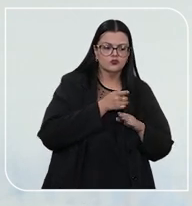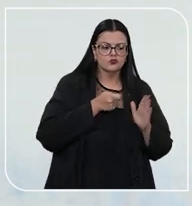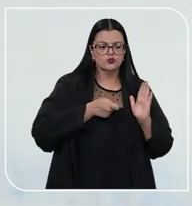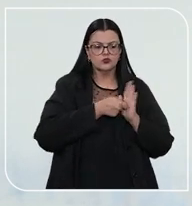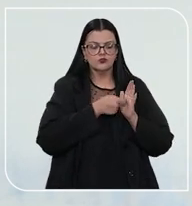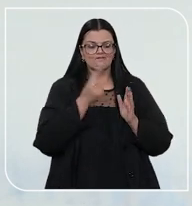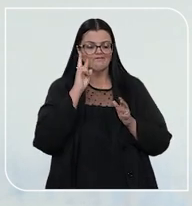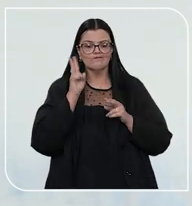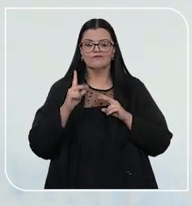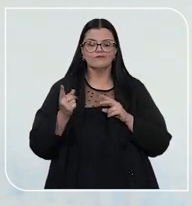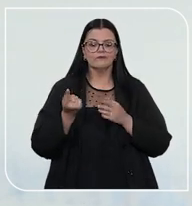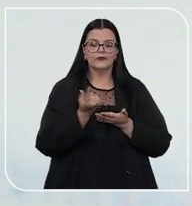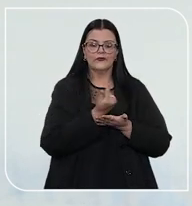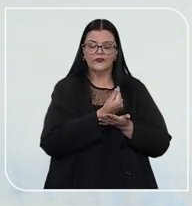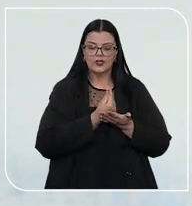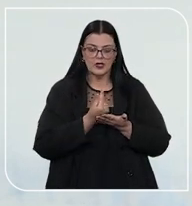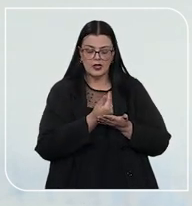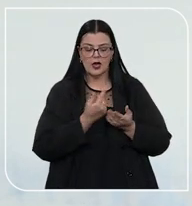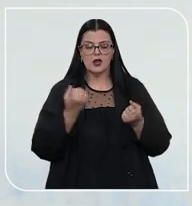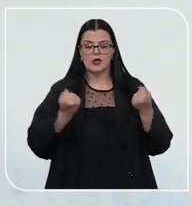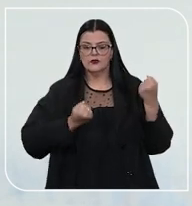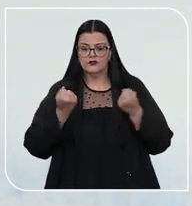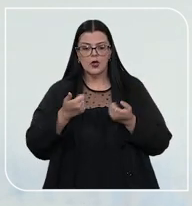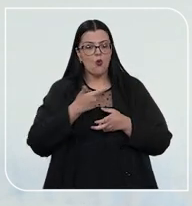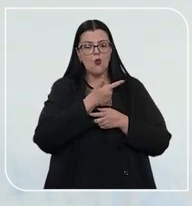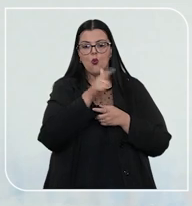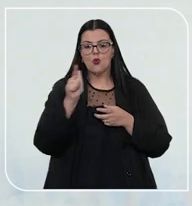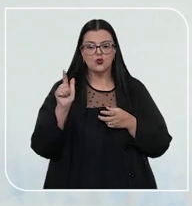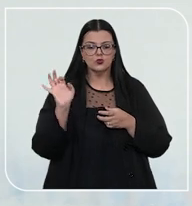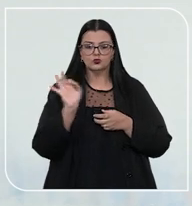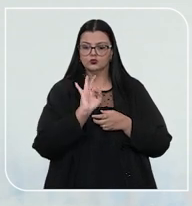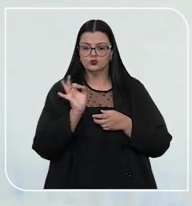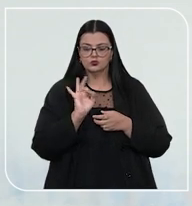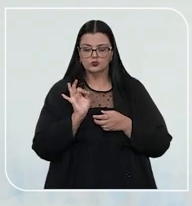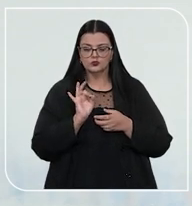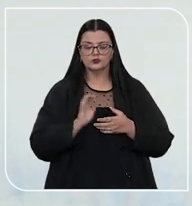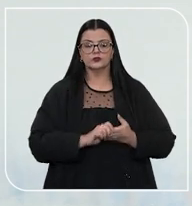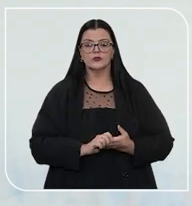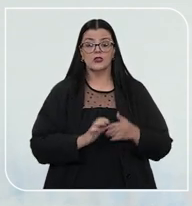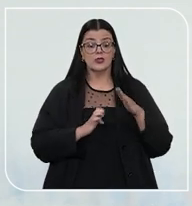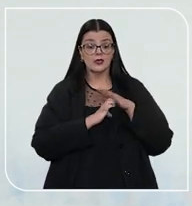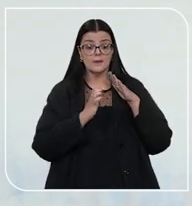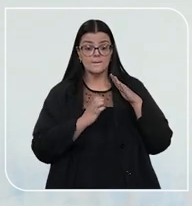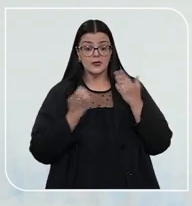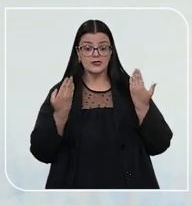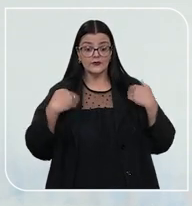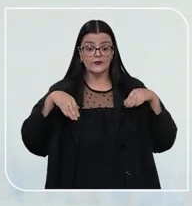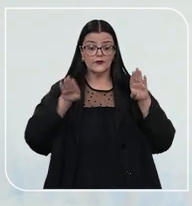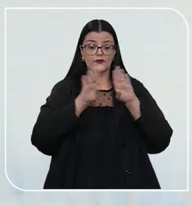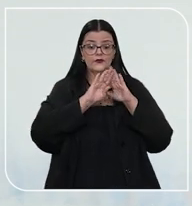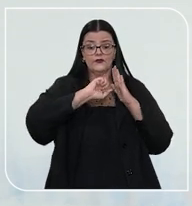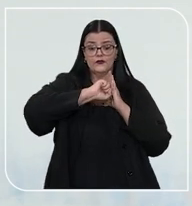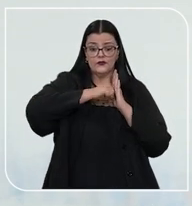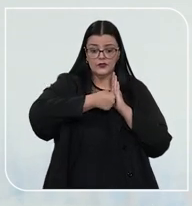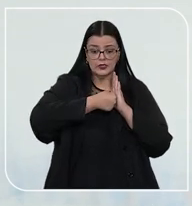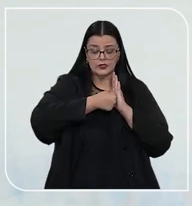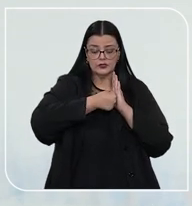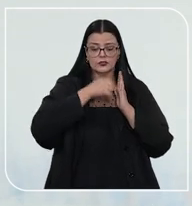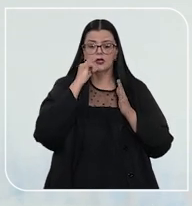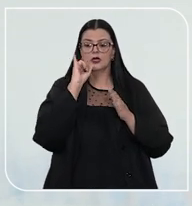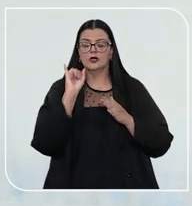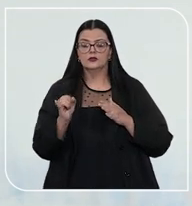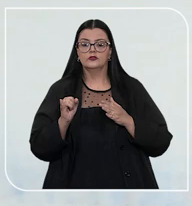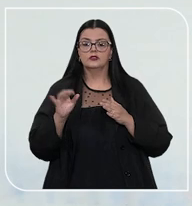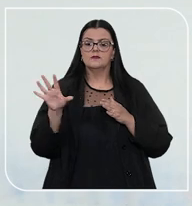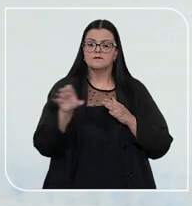localizou valores na conta do devedor, veículos ou outros bens e ainda identificou que a empresa dele foi fechada. Ao cumprir a